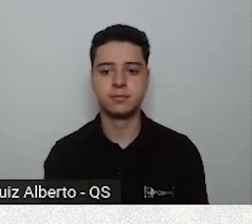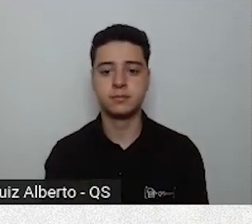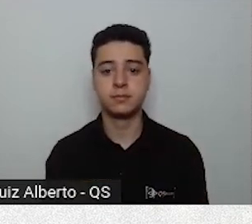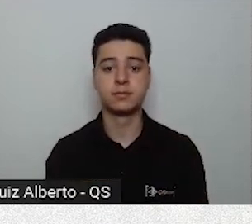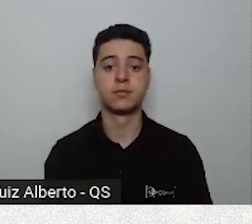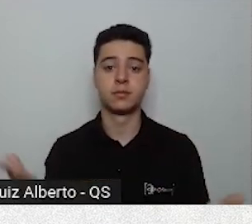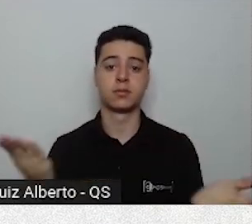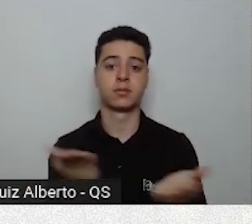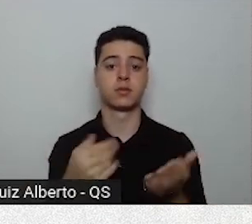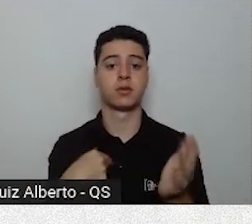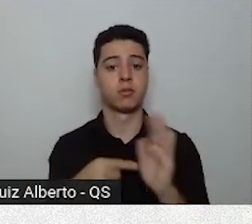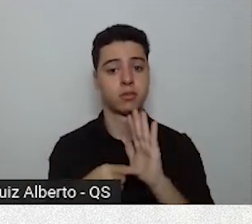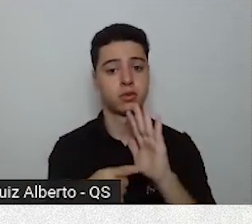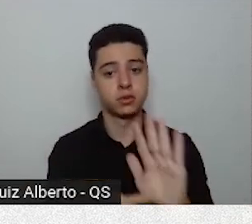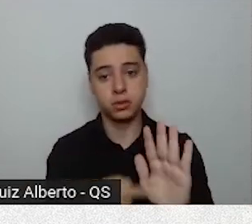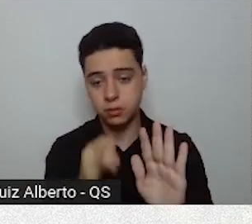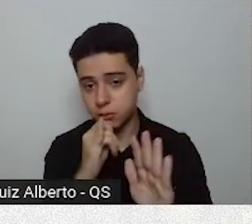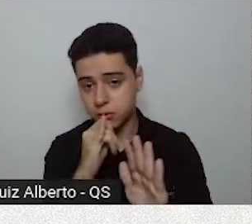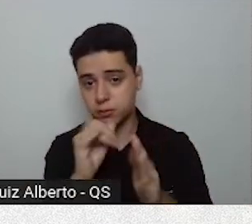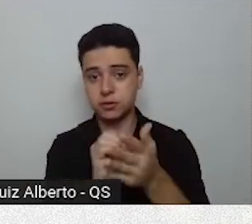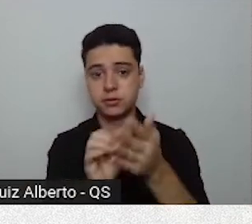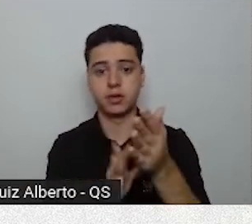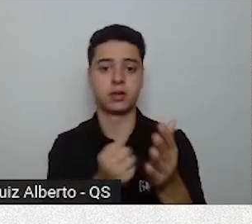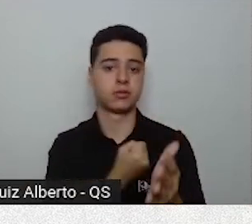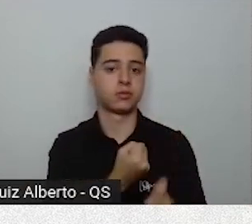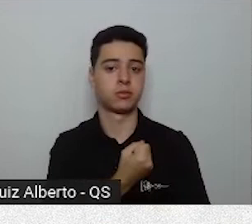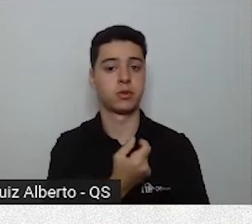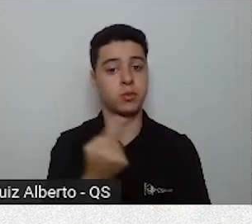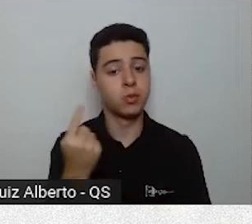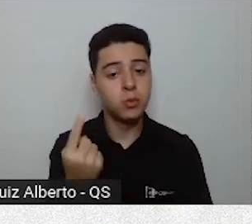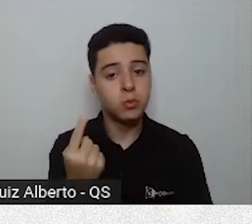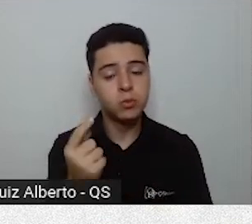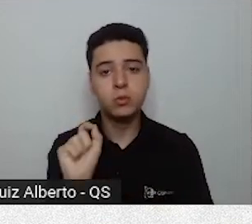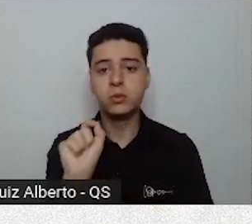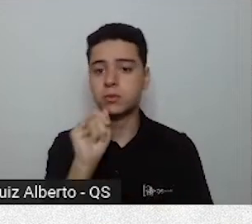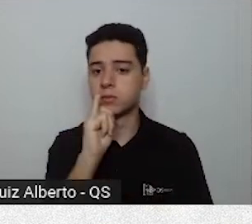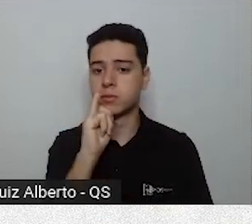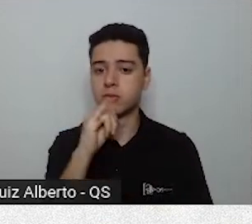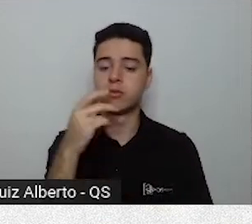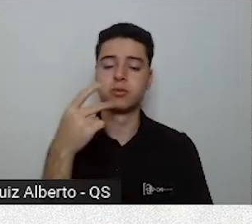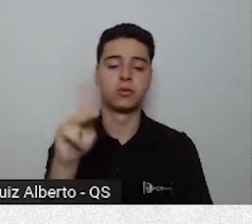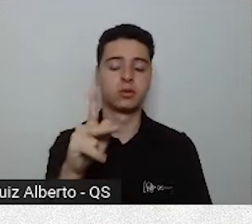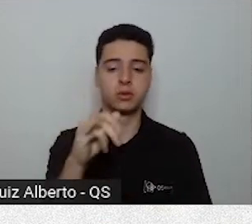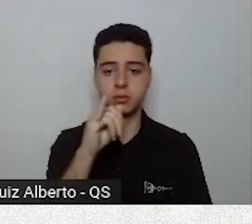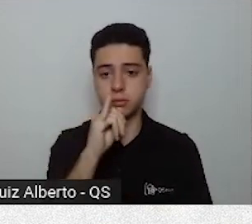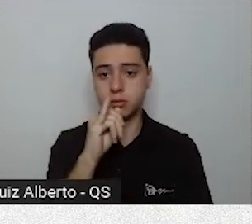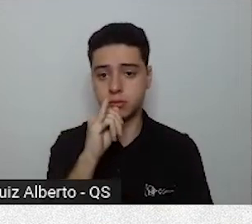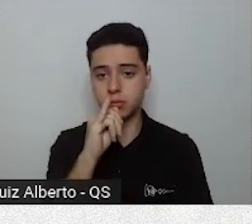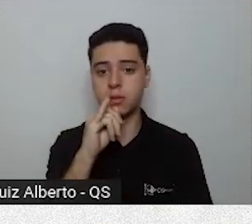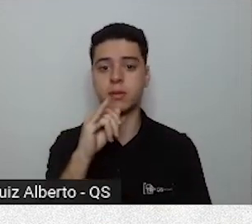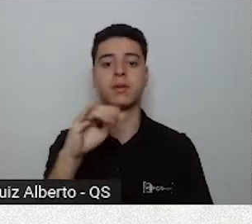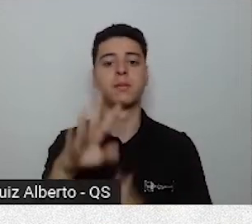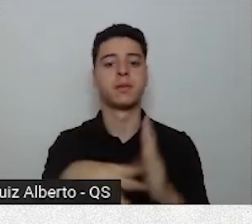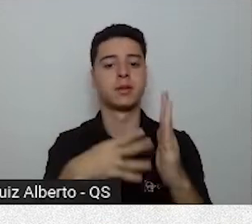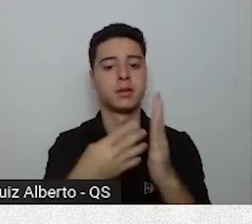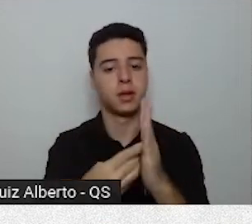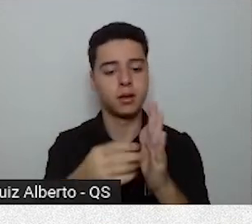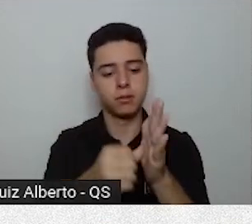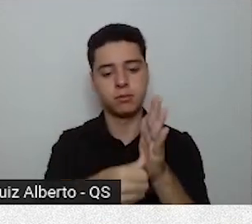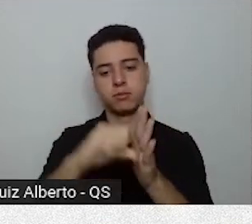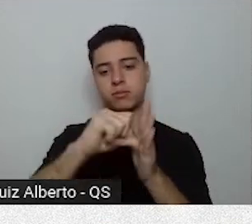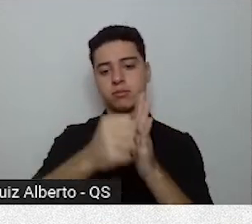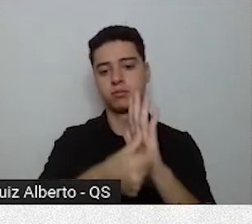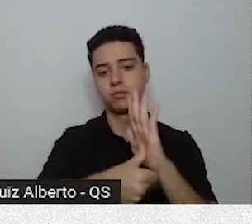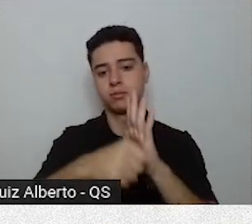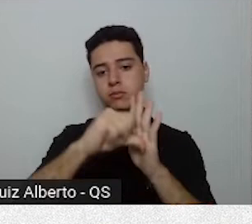Agora tem a proposta do exercício número 1, que é você pintar a partir de manchas. Só que você vai produzir